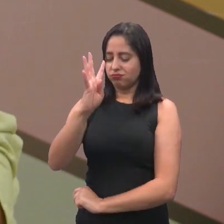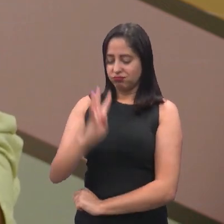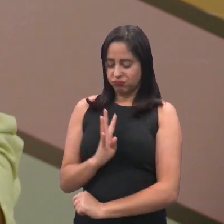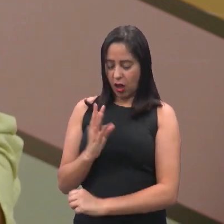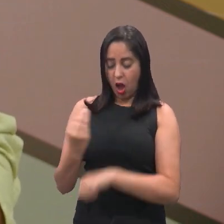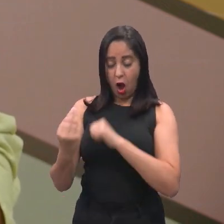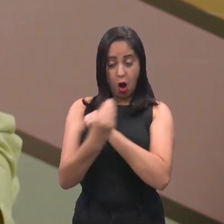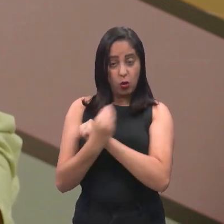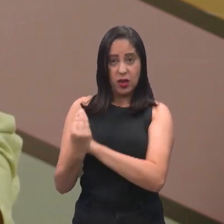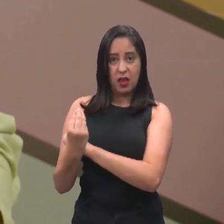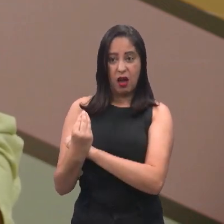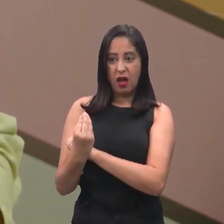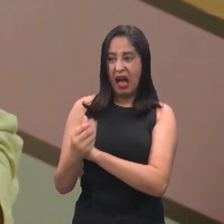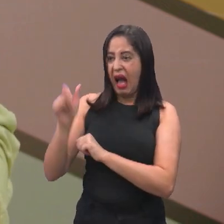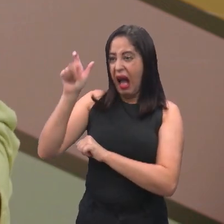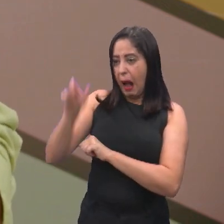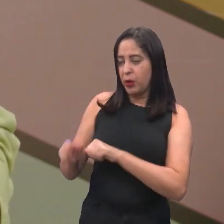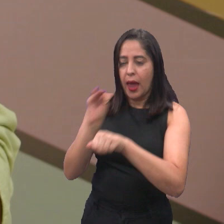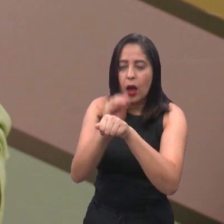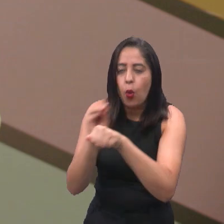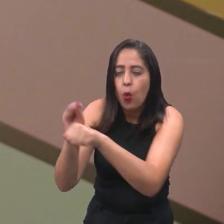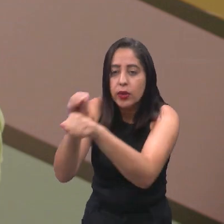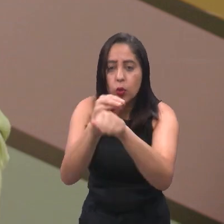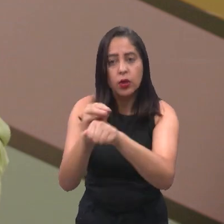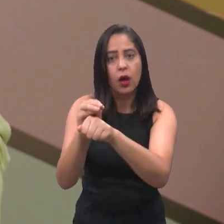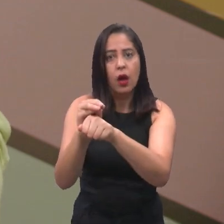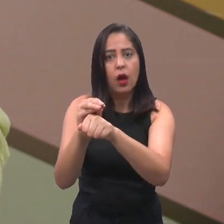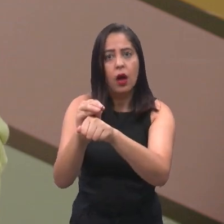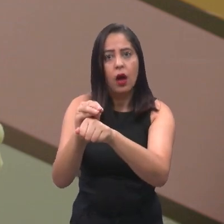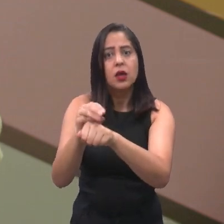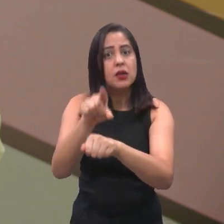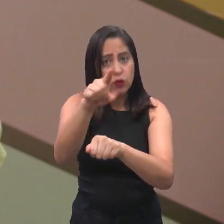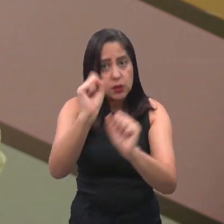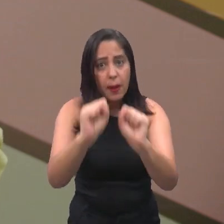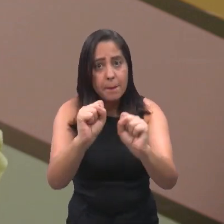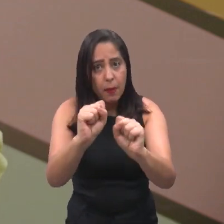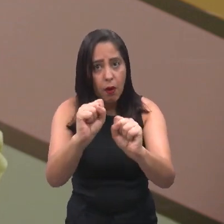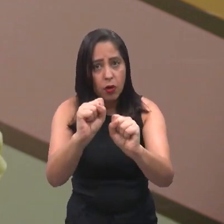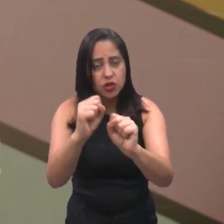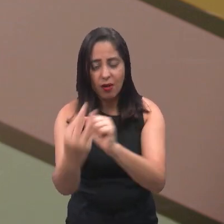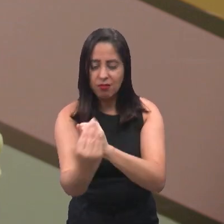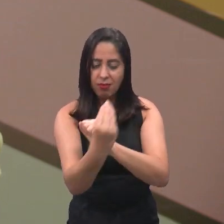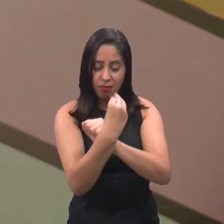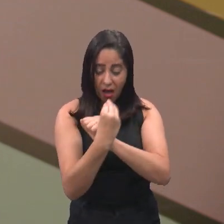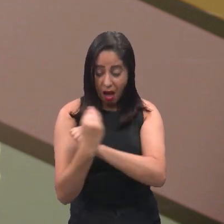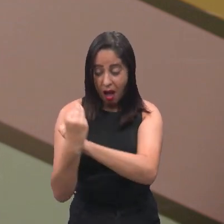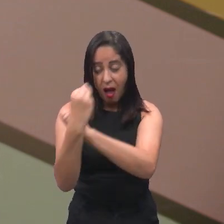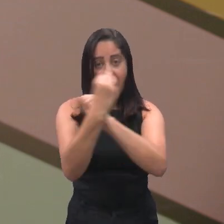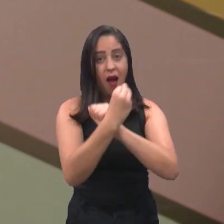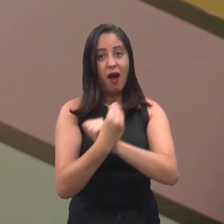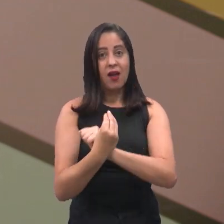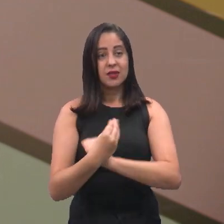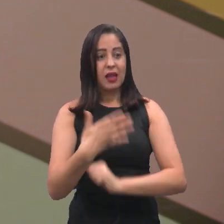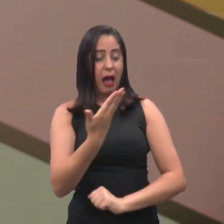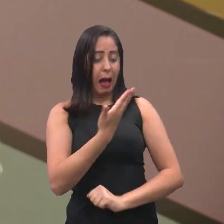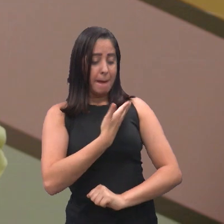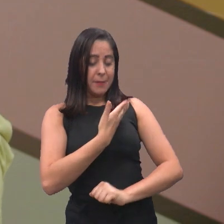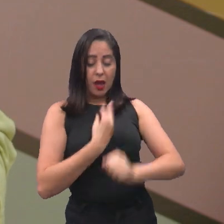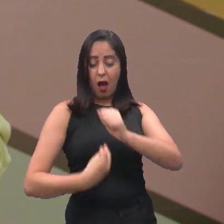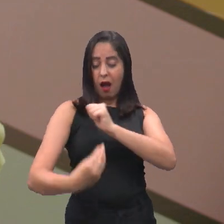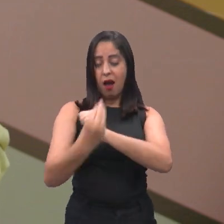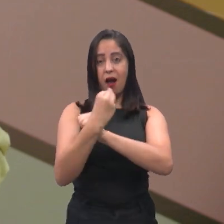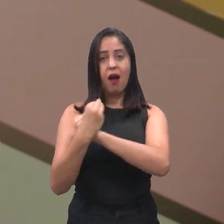outras pessoas. Então, se você puder ser com você a amiga que você é para sua amiga,